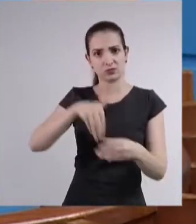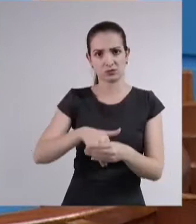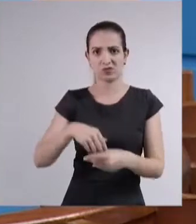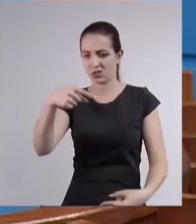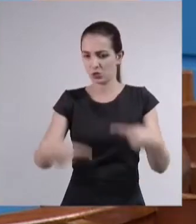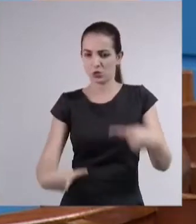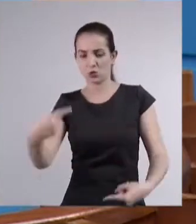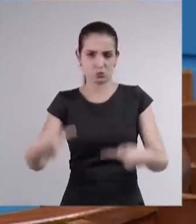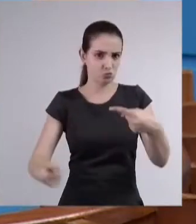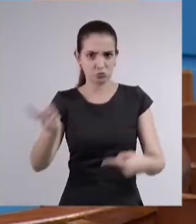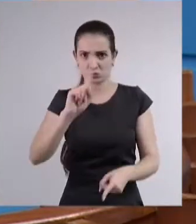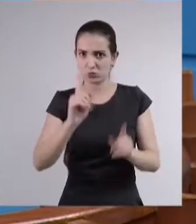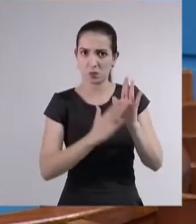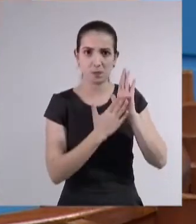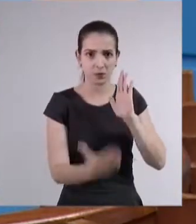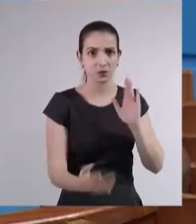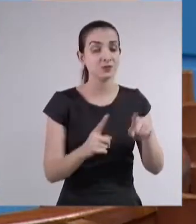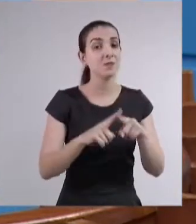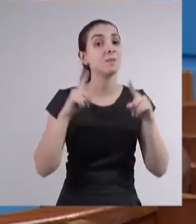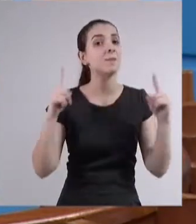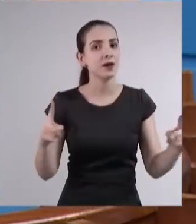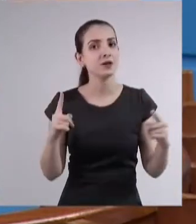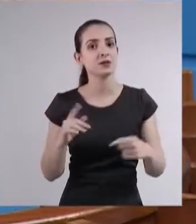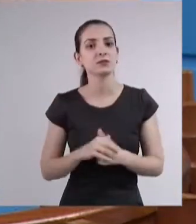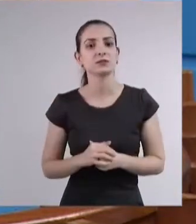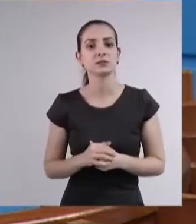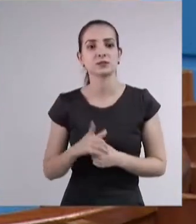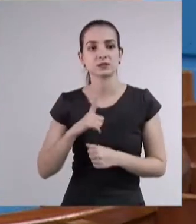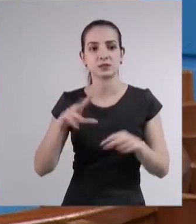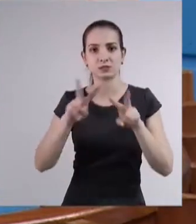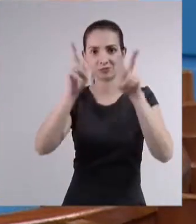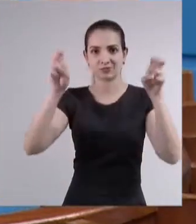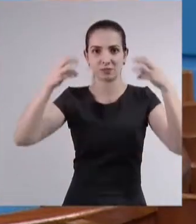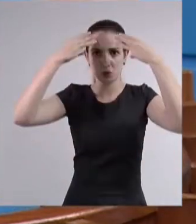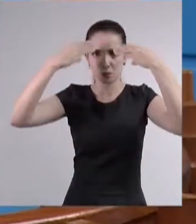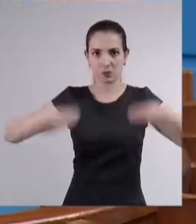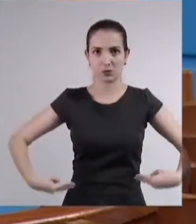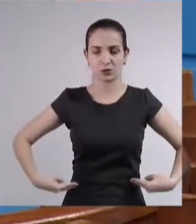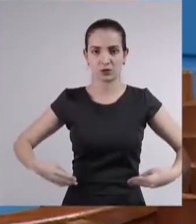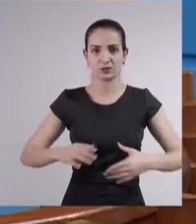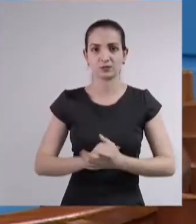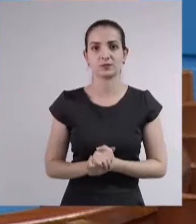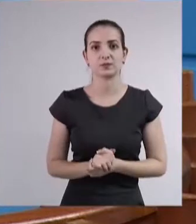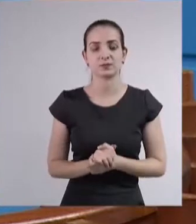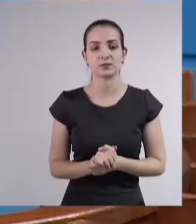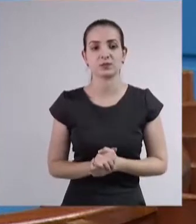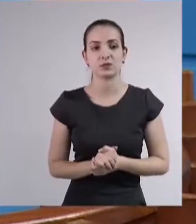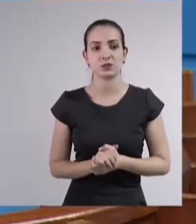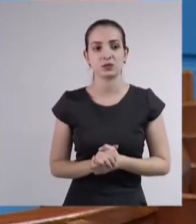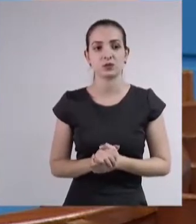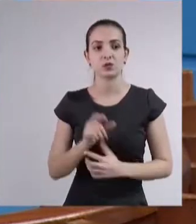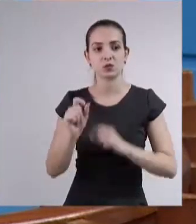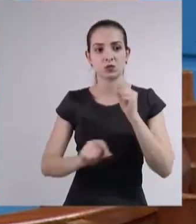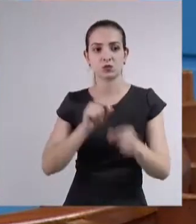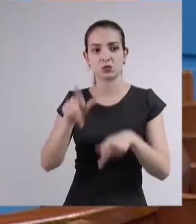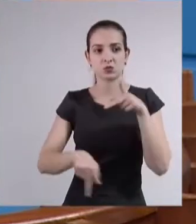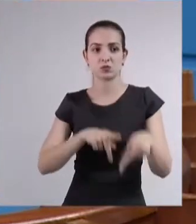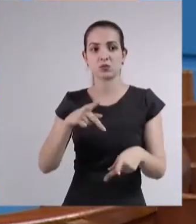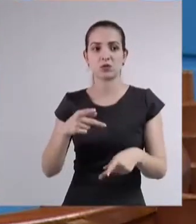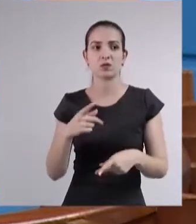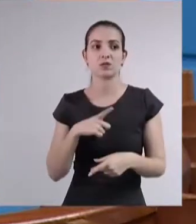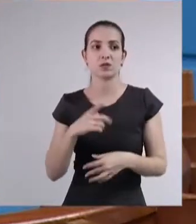discutindo propostas. Está nos temas morais. Os temas morais. Olha só que as pessoas